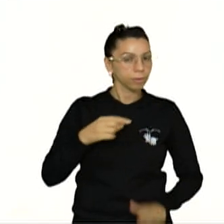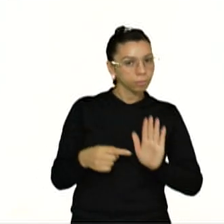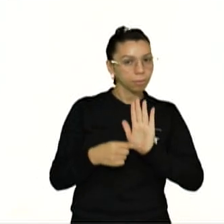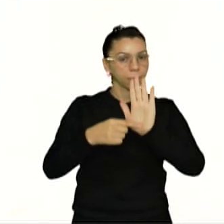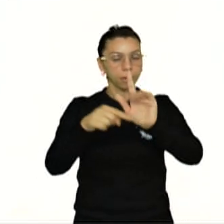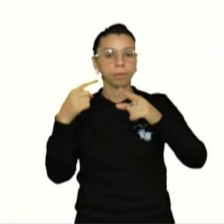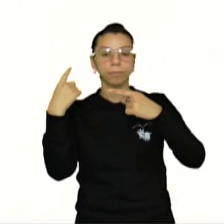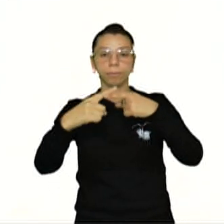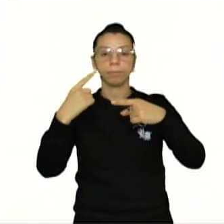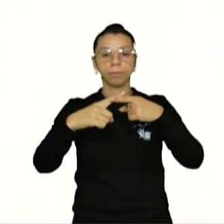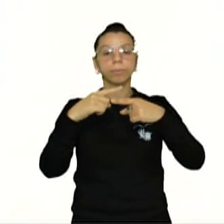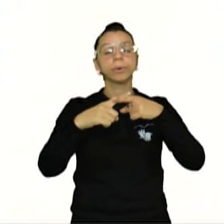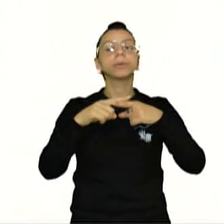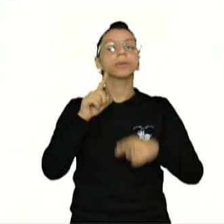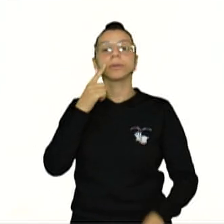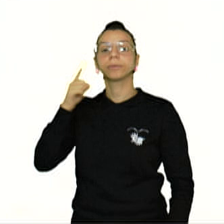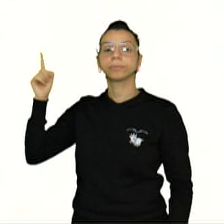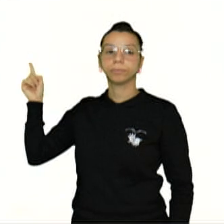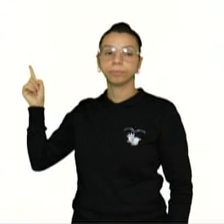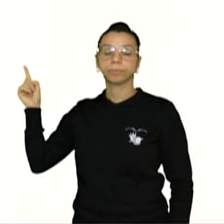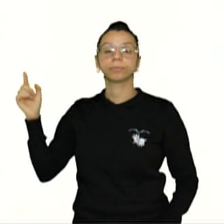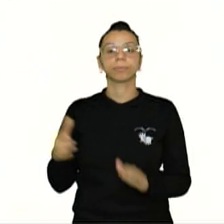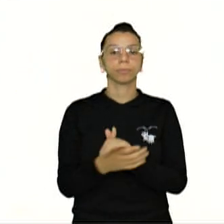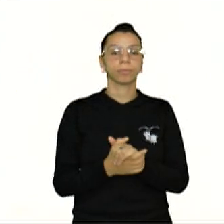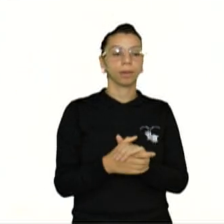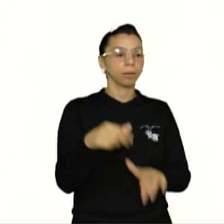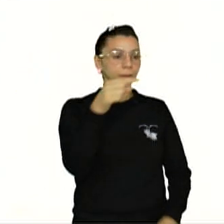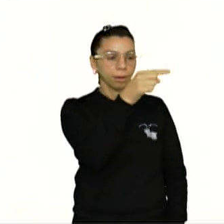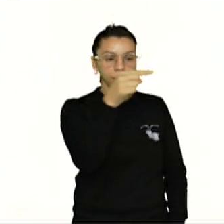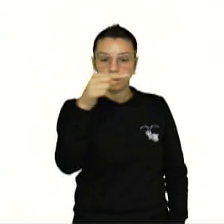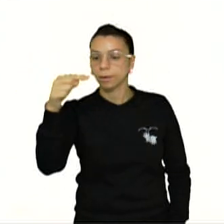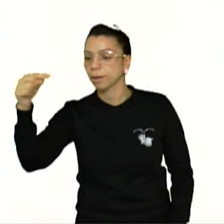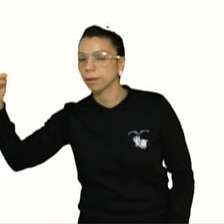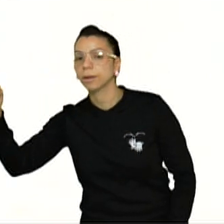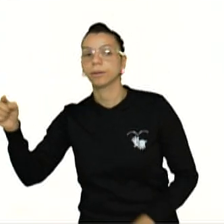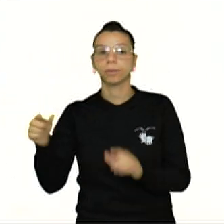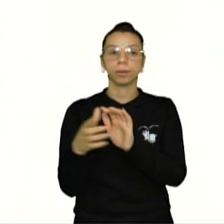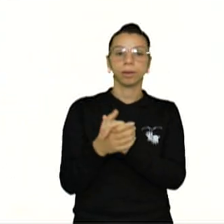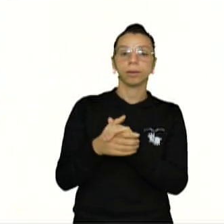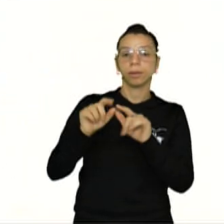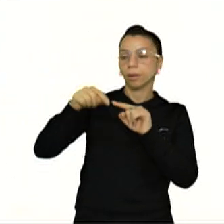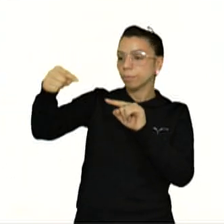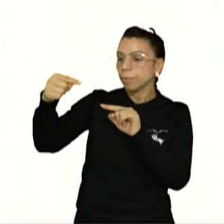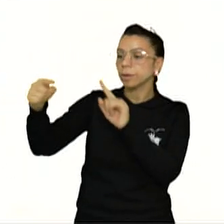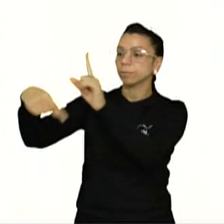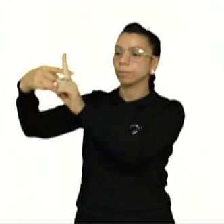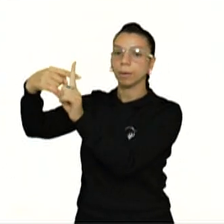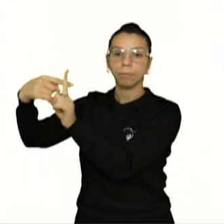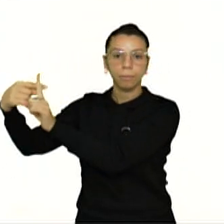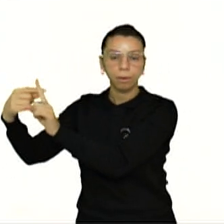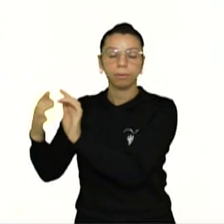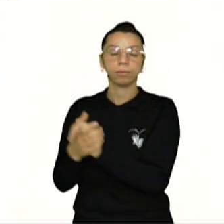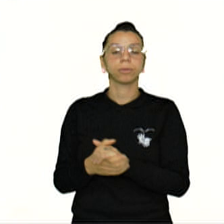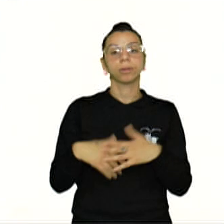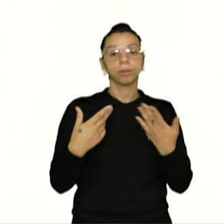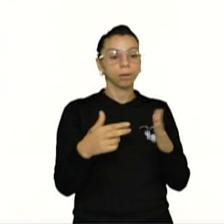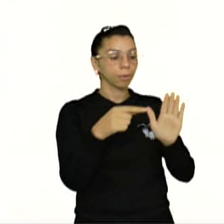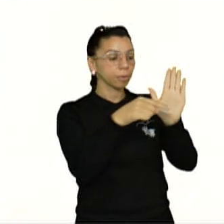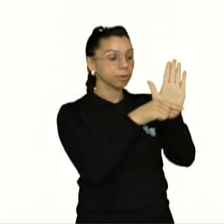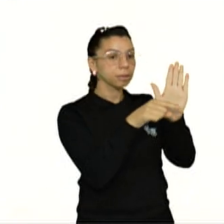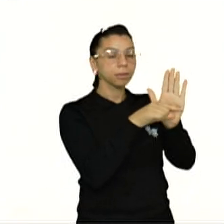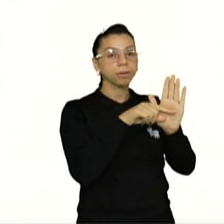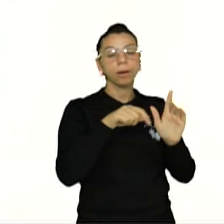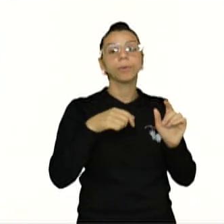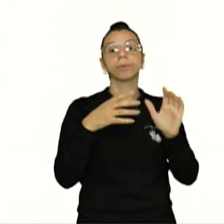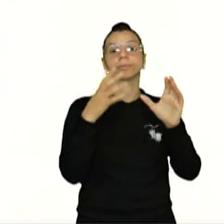aqui, porque tá todos os negativos juntinhos, né? Todos os positivos, e é o aluno, sinais iguais,